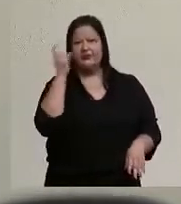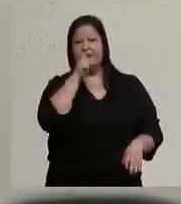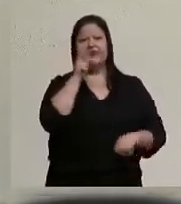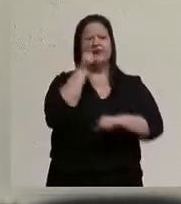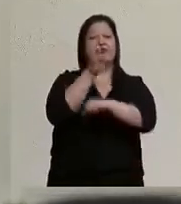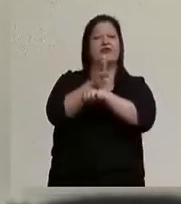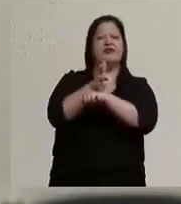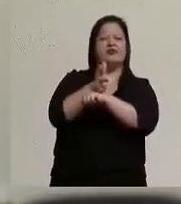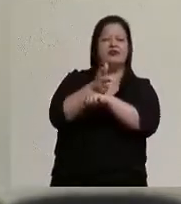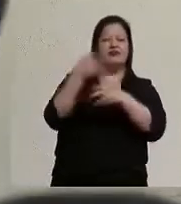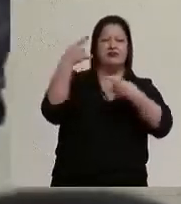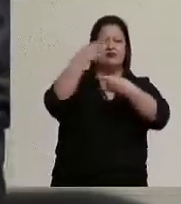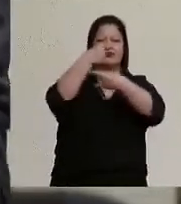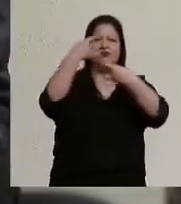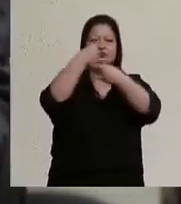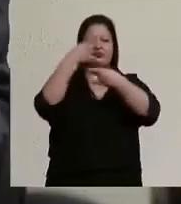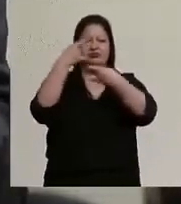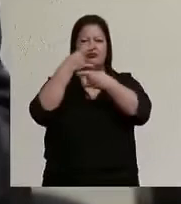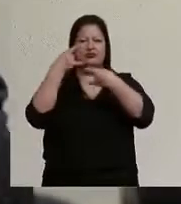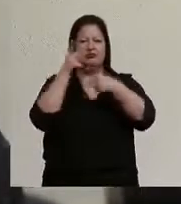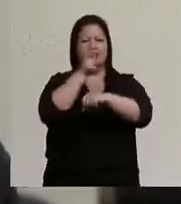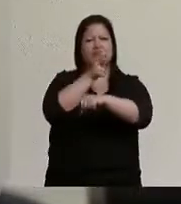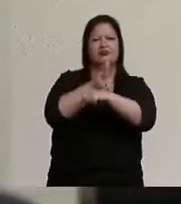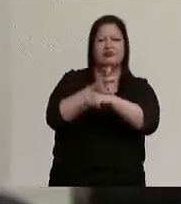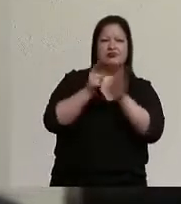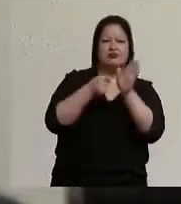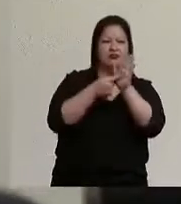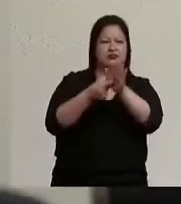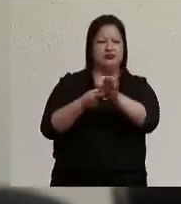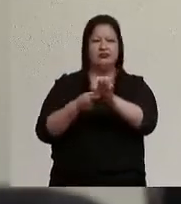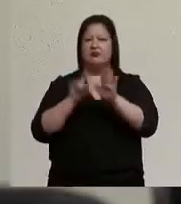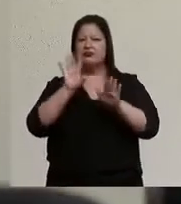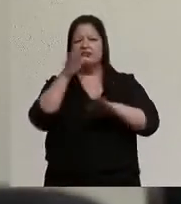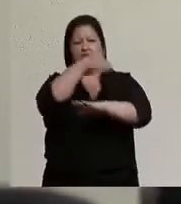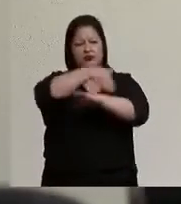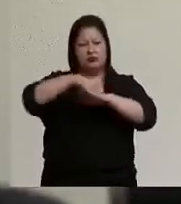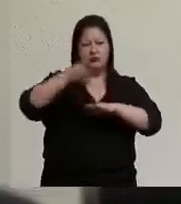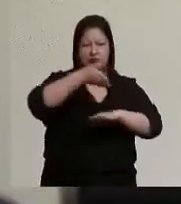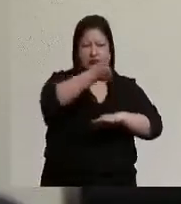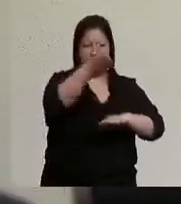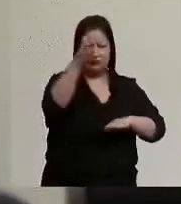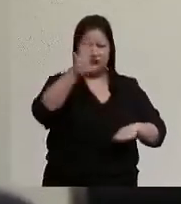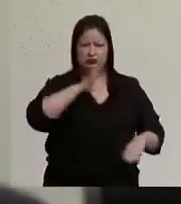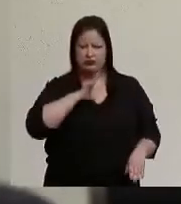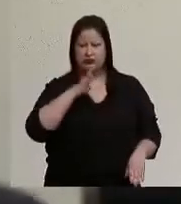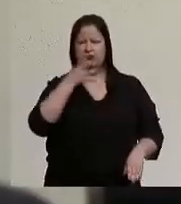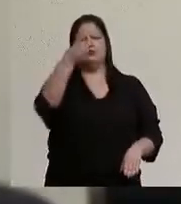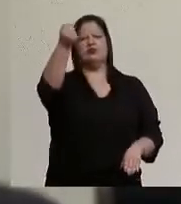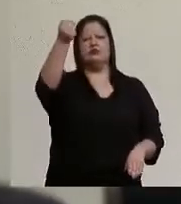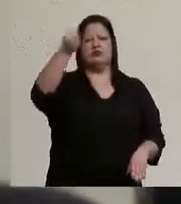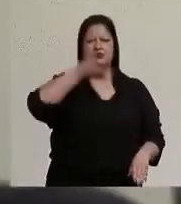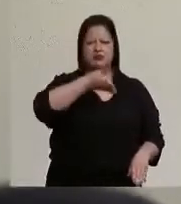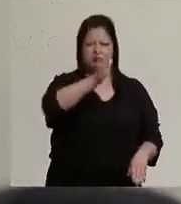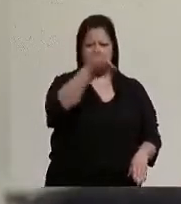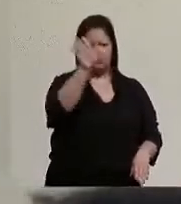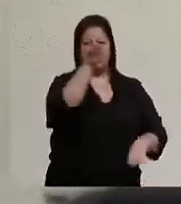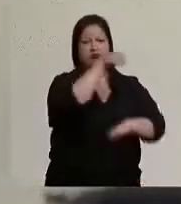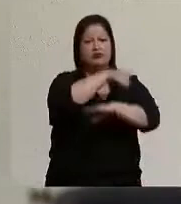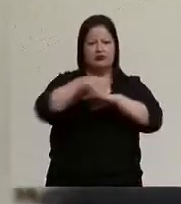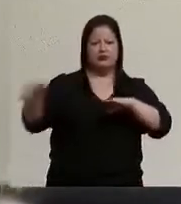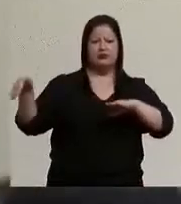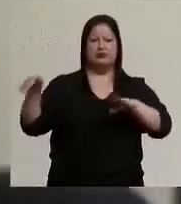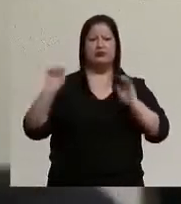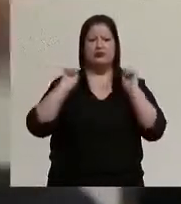de Live só o vereador de ficar gravando vídeo isso e aquilo você é vereador de rua pô nós é vereador de rua nós vai para rua